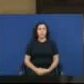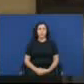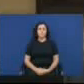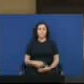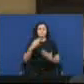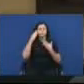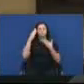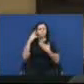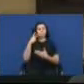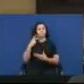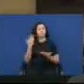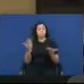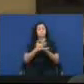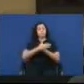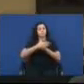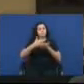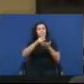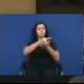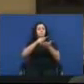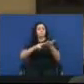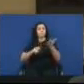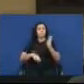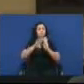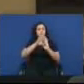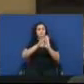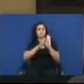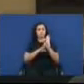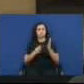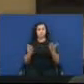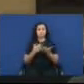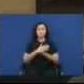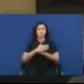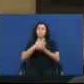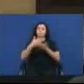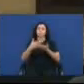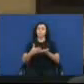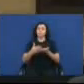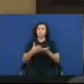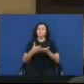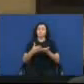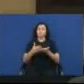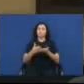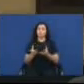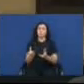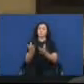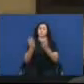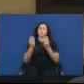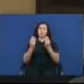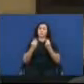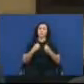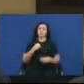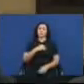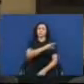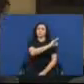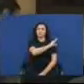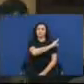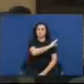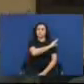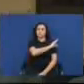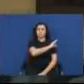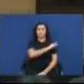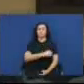Muito obrigado, vereador. Partiremos agora para a leitura da matéria do expediente, começando-se pelas matérias recebidas do prefeito